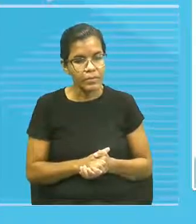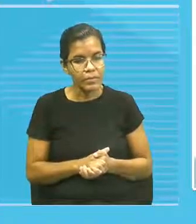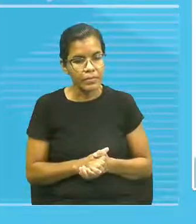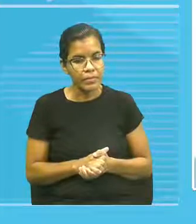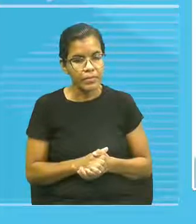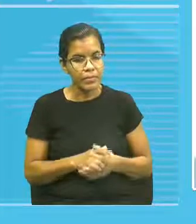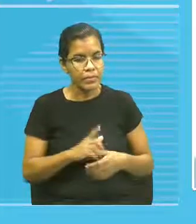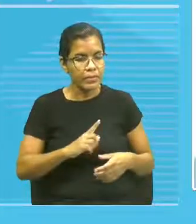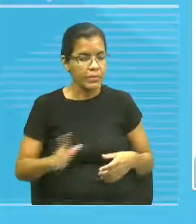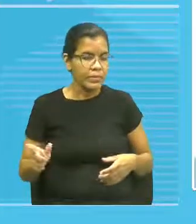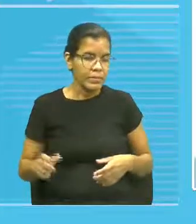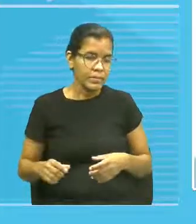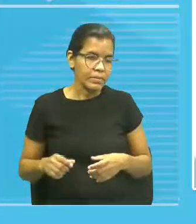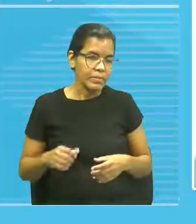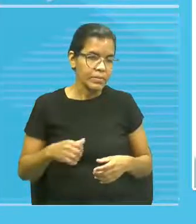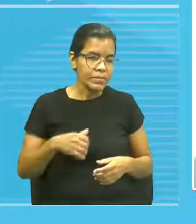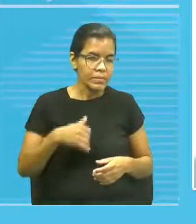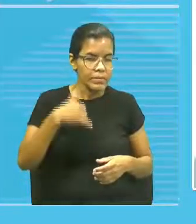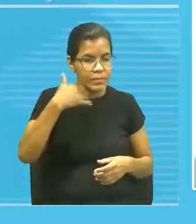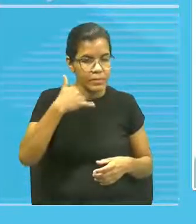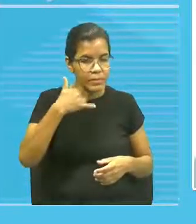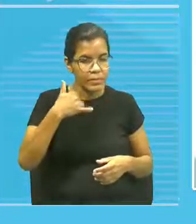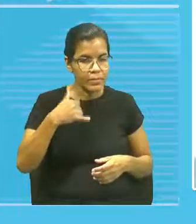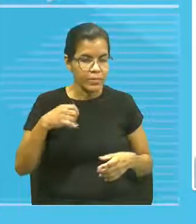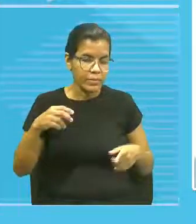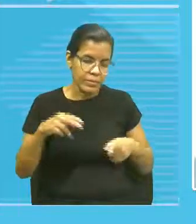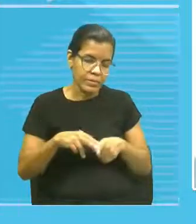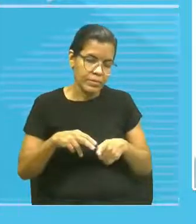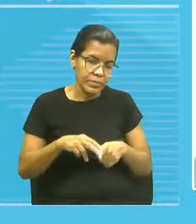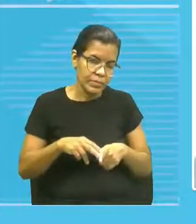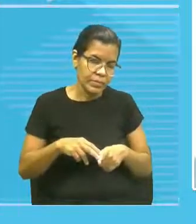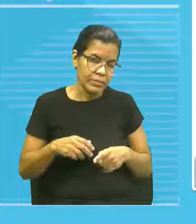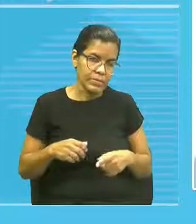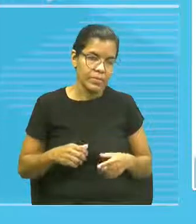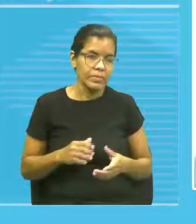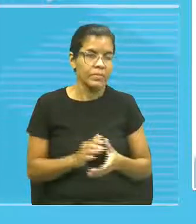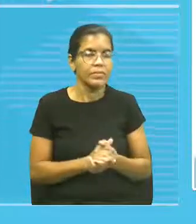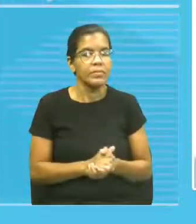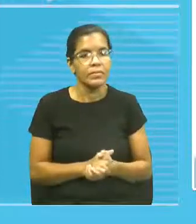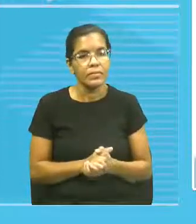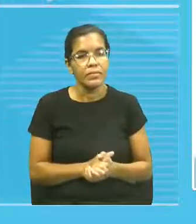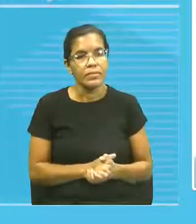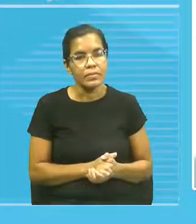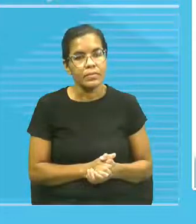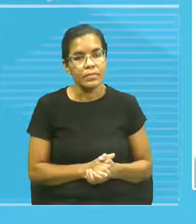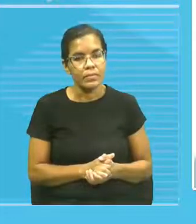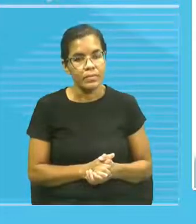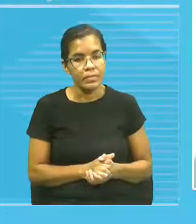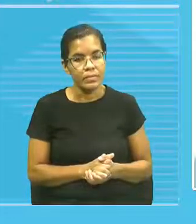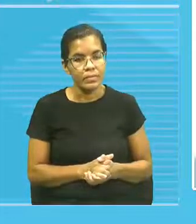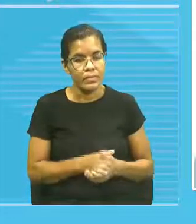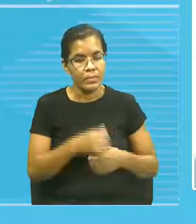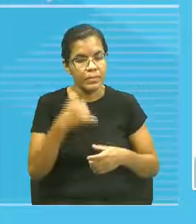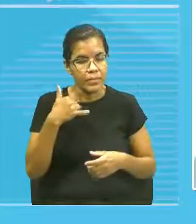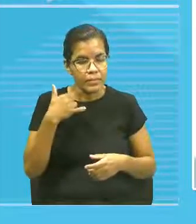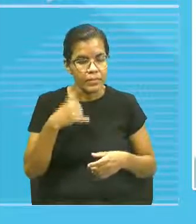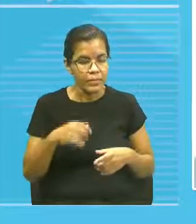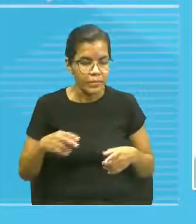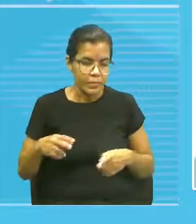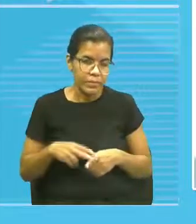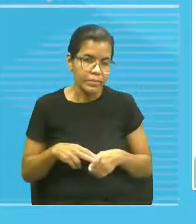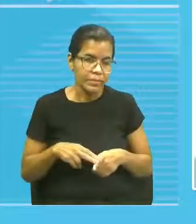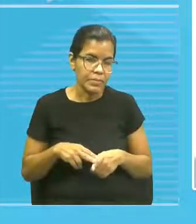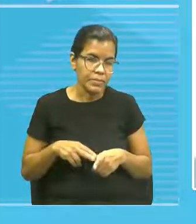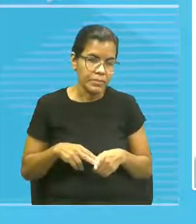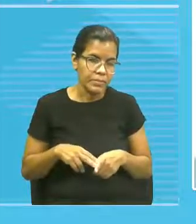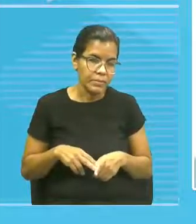celular do carregador. Aí ele ficou a madrugada todinha. Outro ano aí. Celular na tomada.